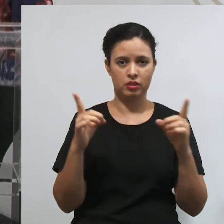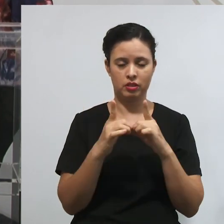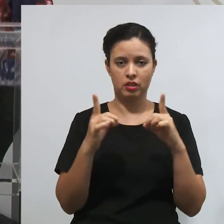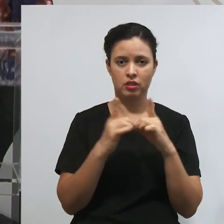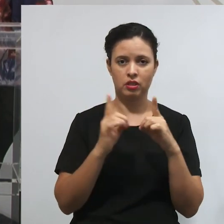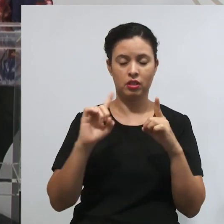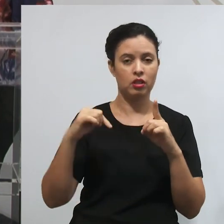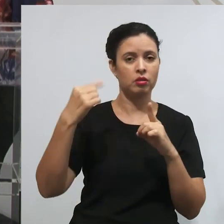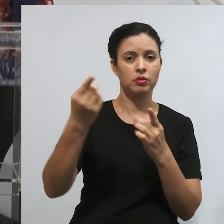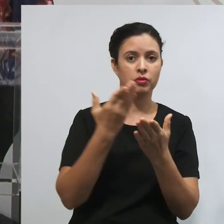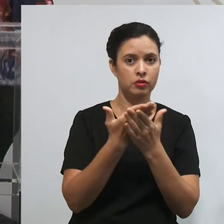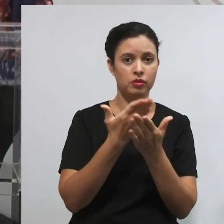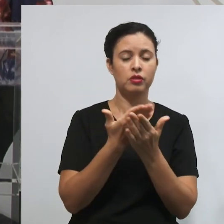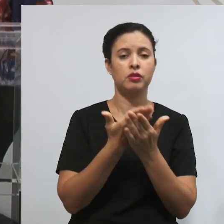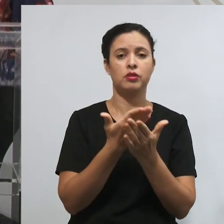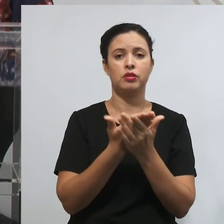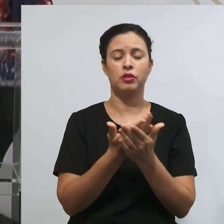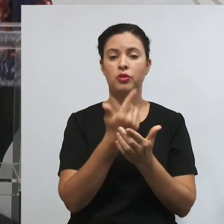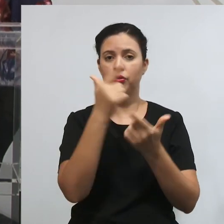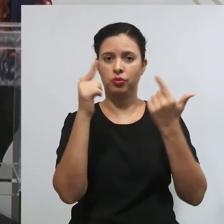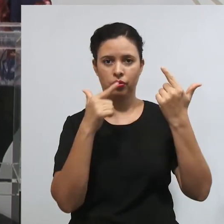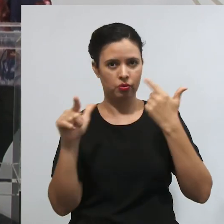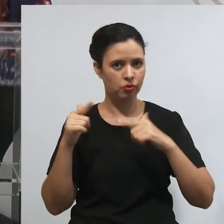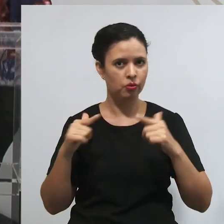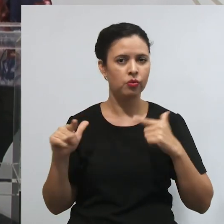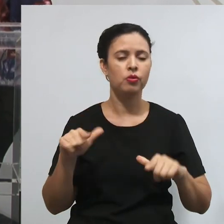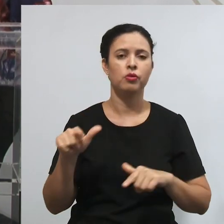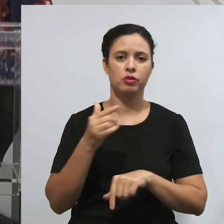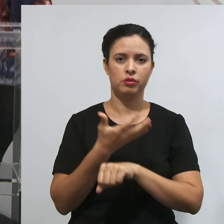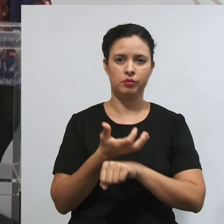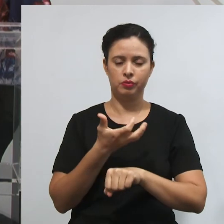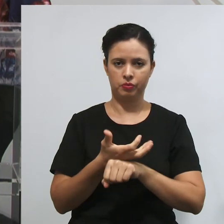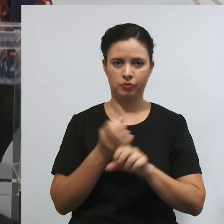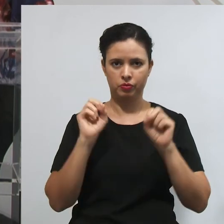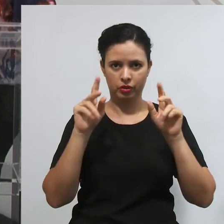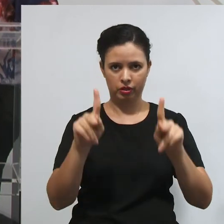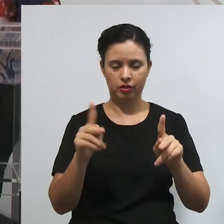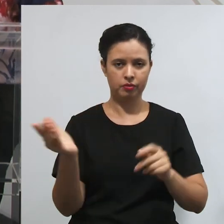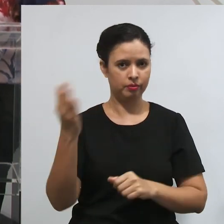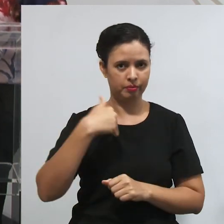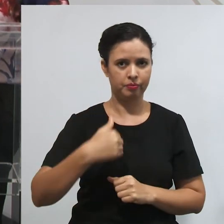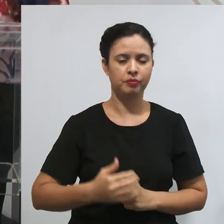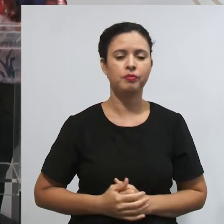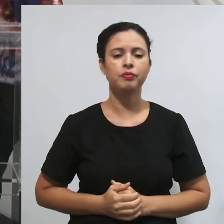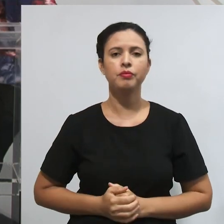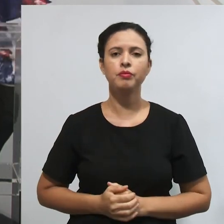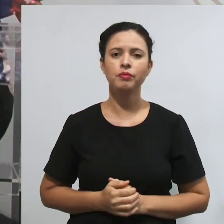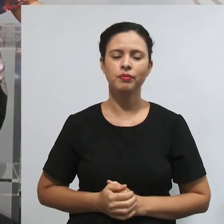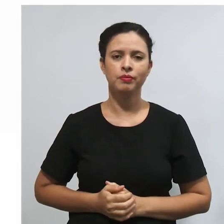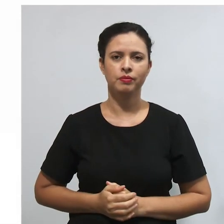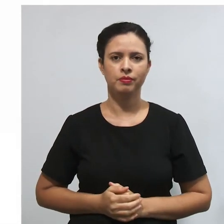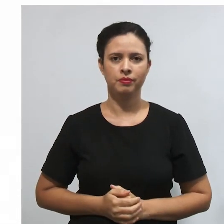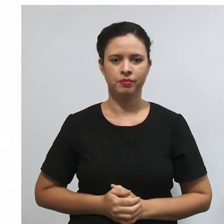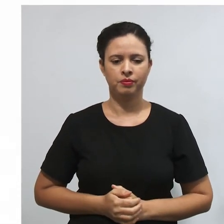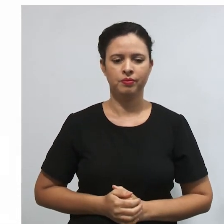vai trabalhar com ele em outras e outras disciplinas. Vamos lá?